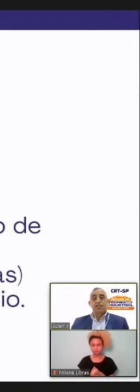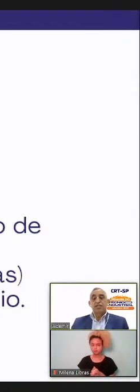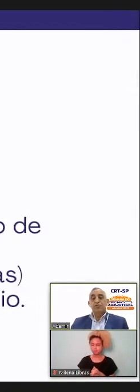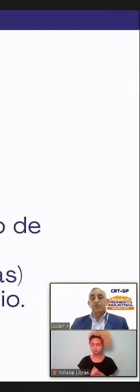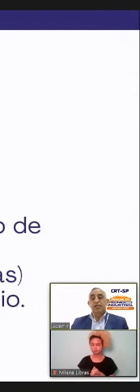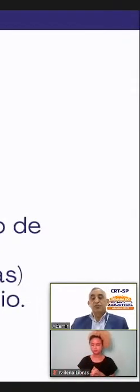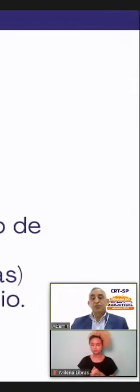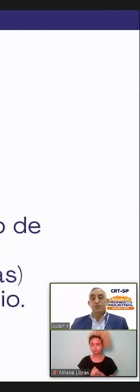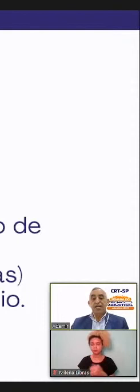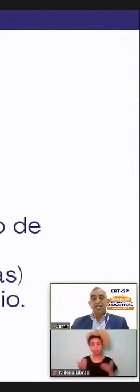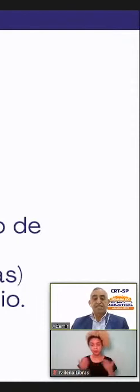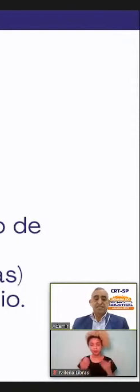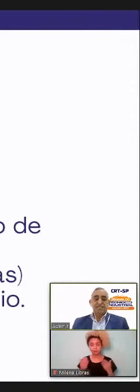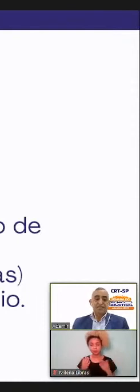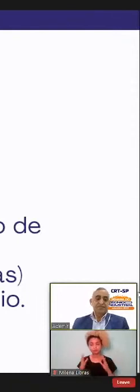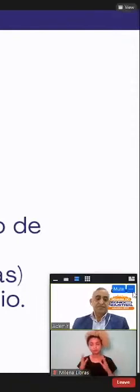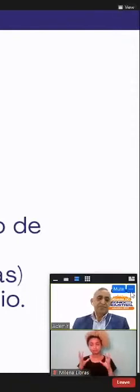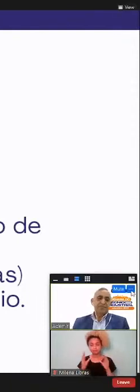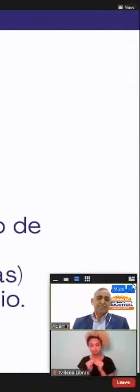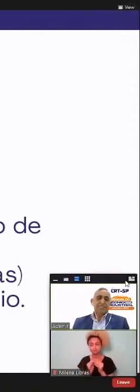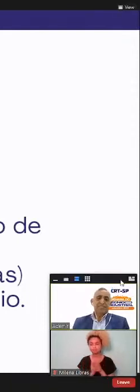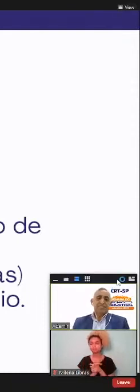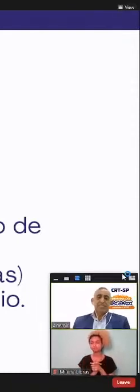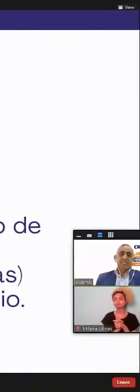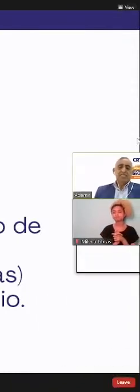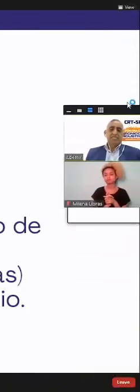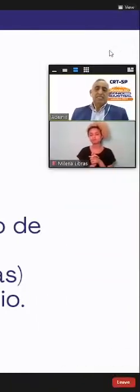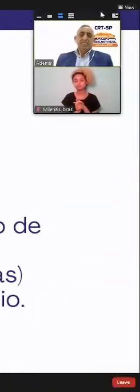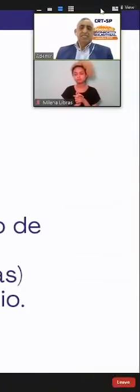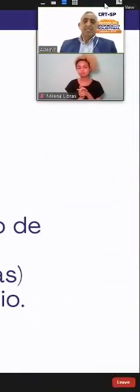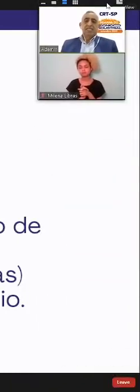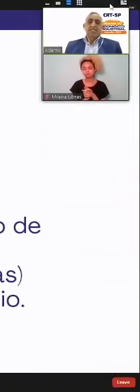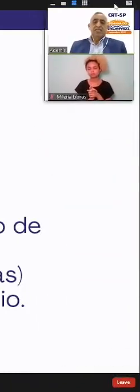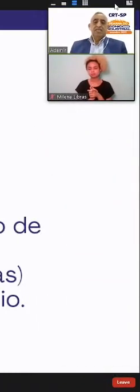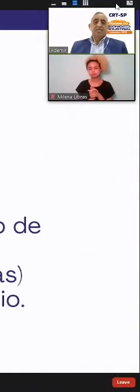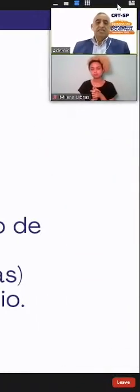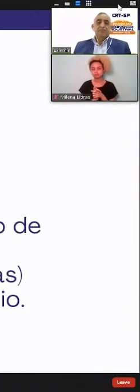Eu vou entrar nas considerações finais, né?